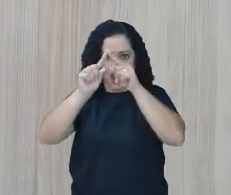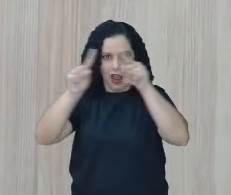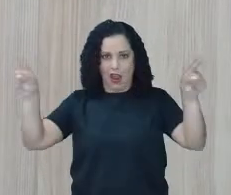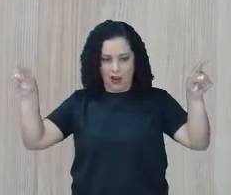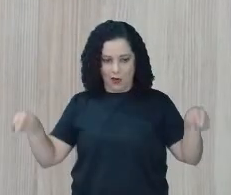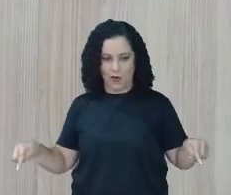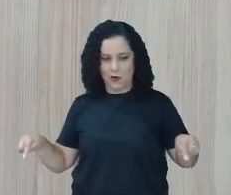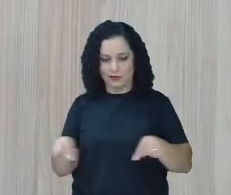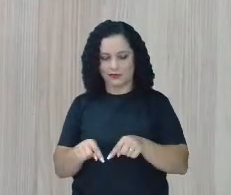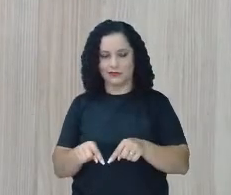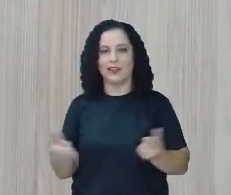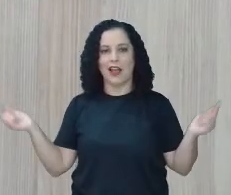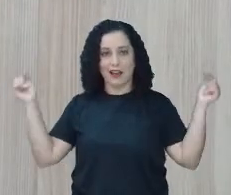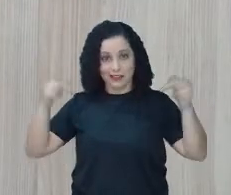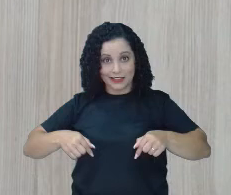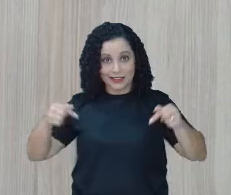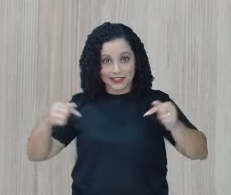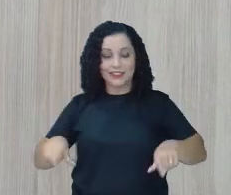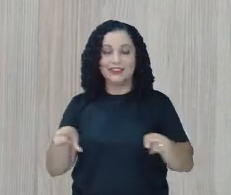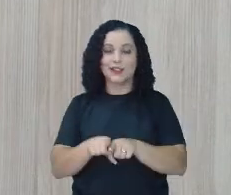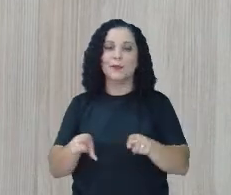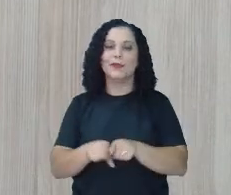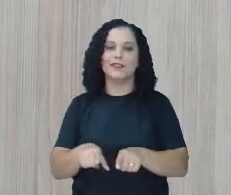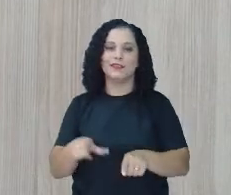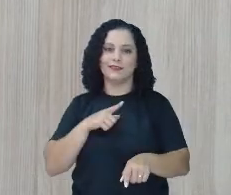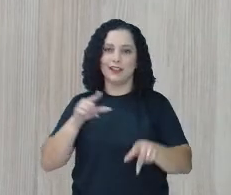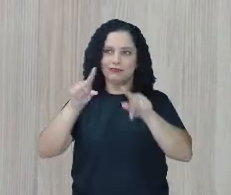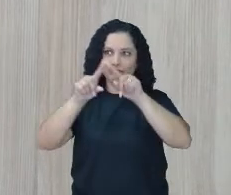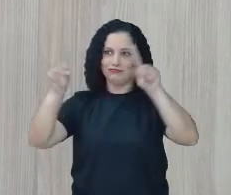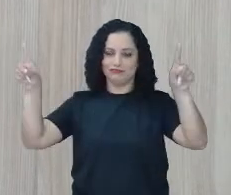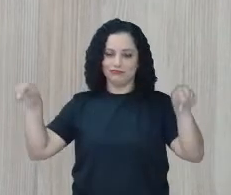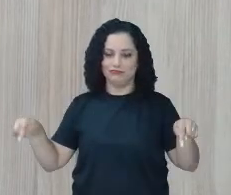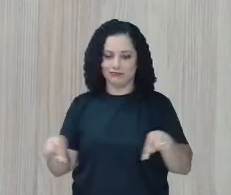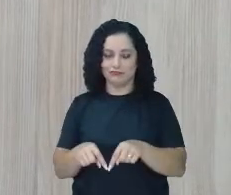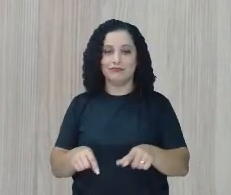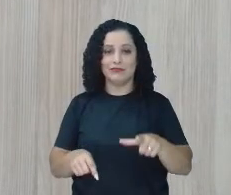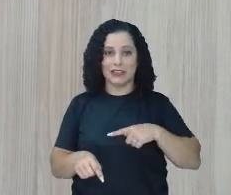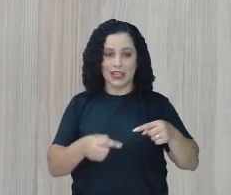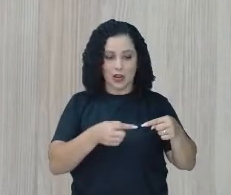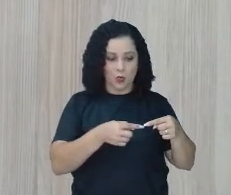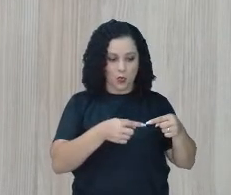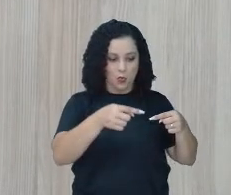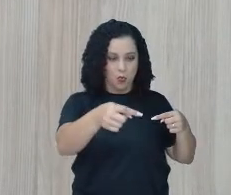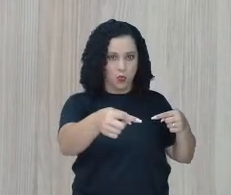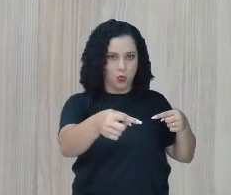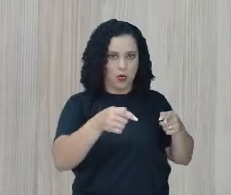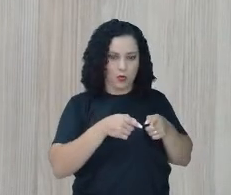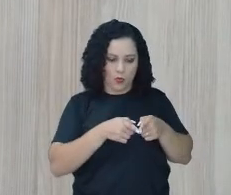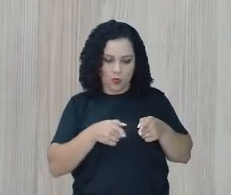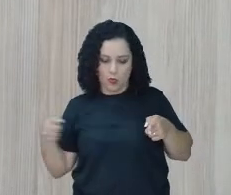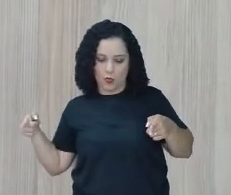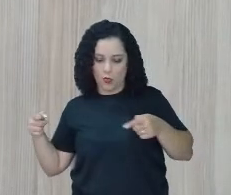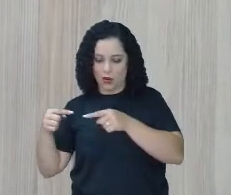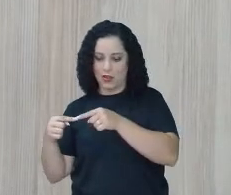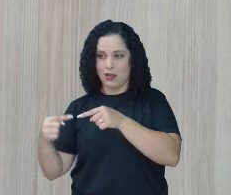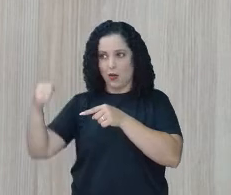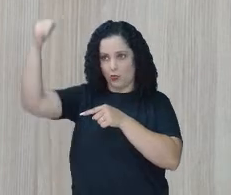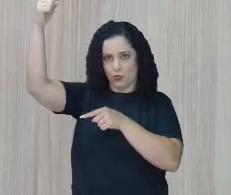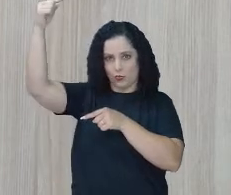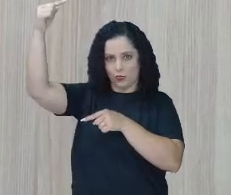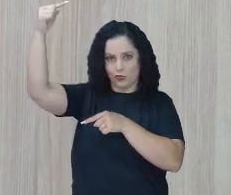no formato de um bloco retangular, onde a gente tem o comprimento, a gente tem a largura e a gente tem também a altura,